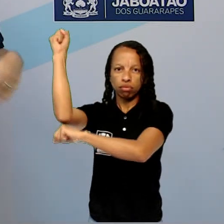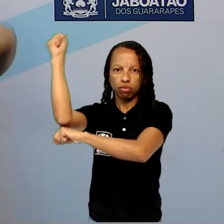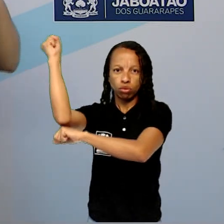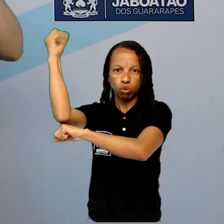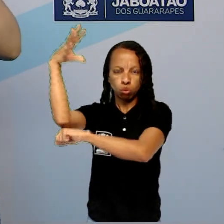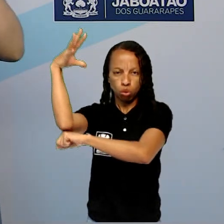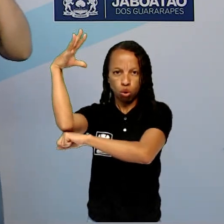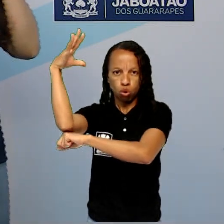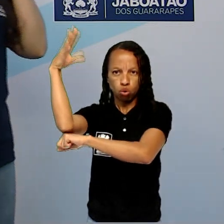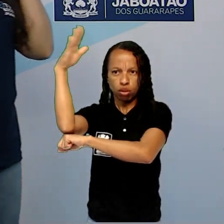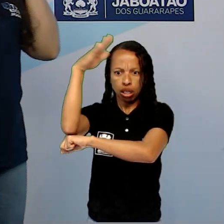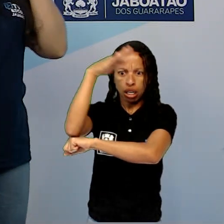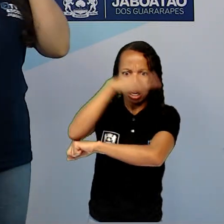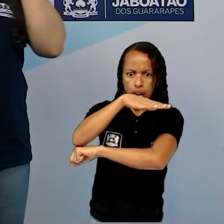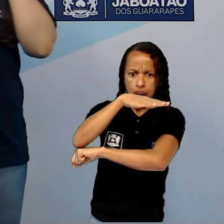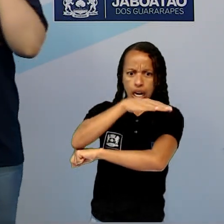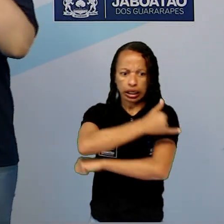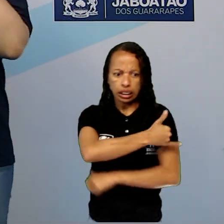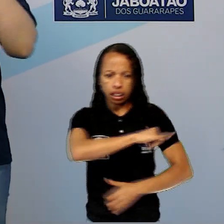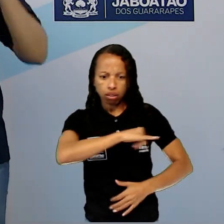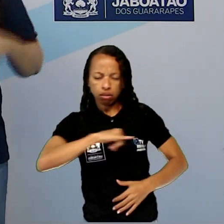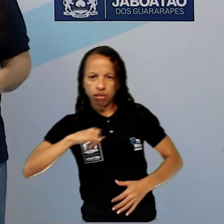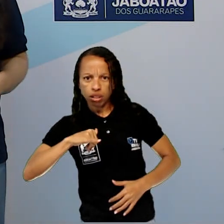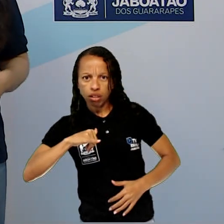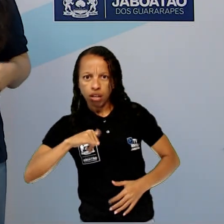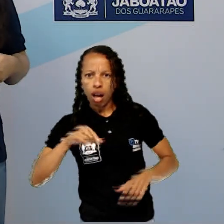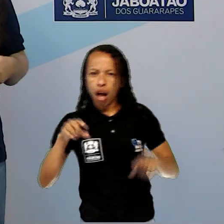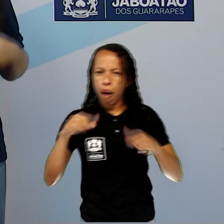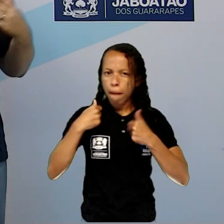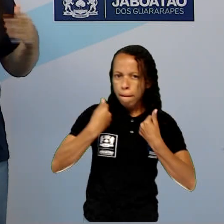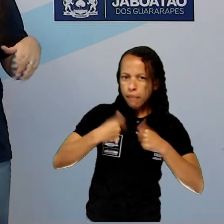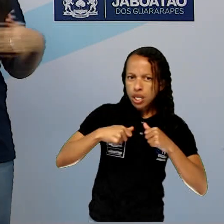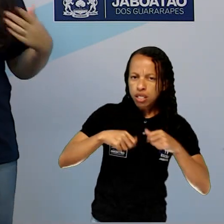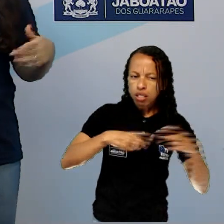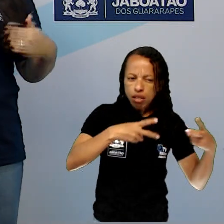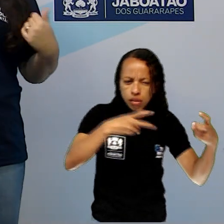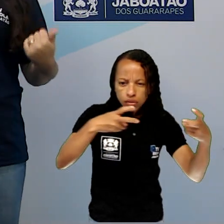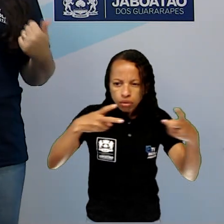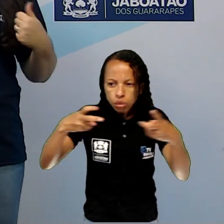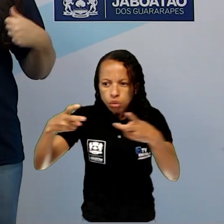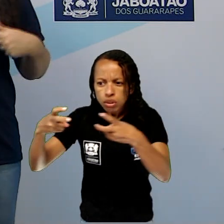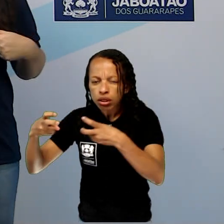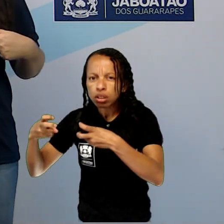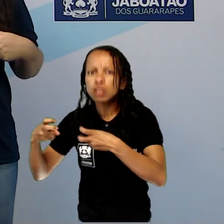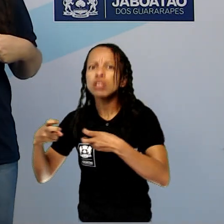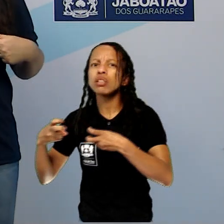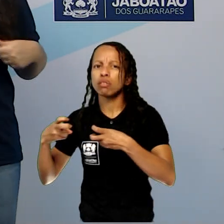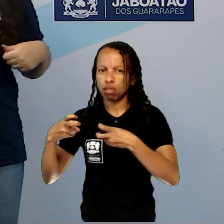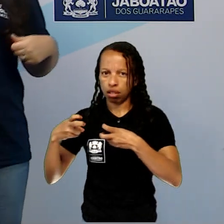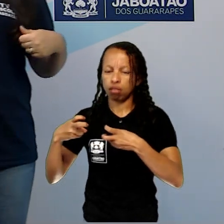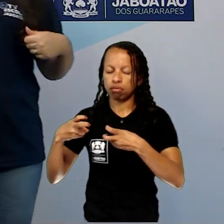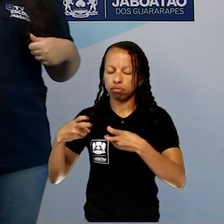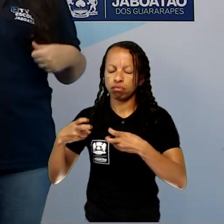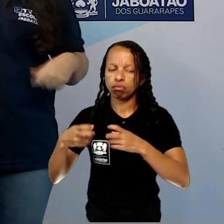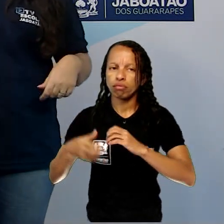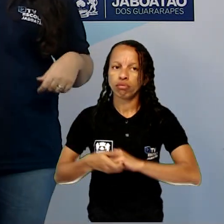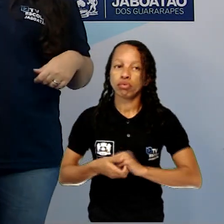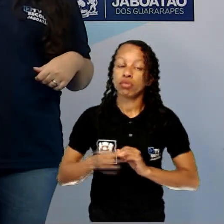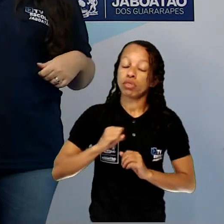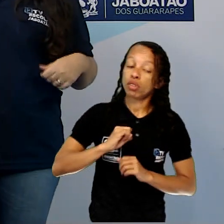Você vai ter que checar, observar as condições para ver se vai conseguir agir. Se